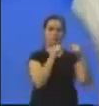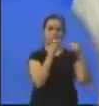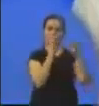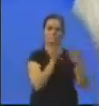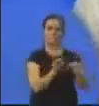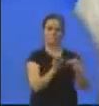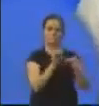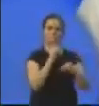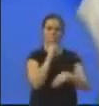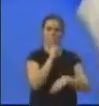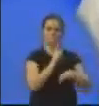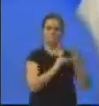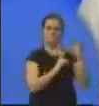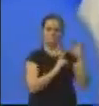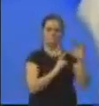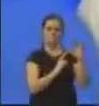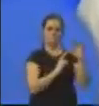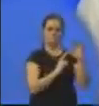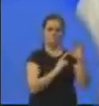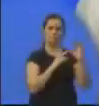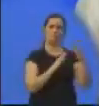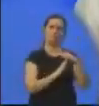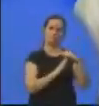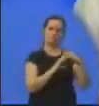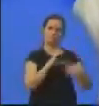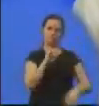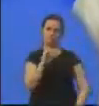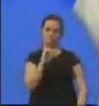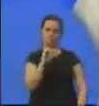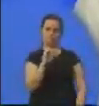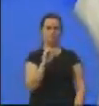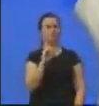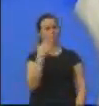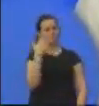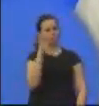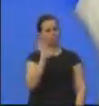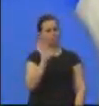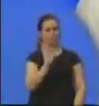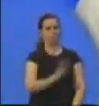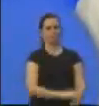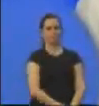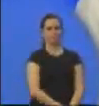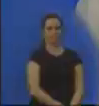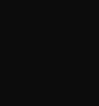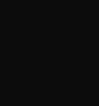é alternativa C. O limite deu 0. Até a próxima.